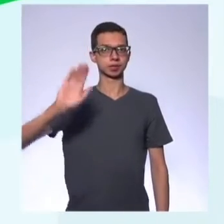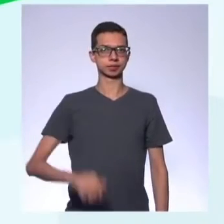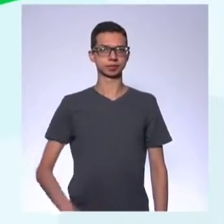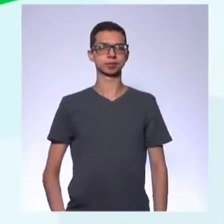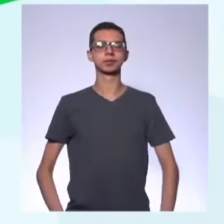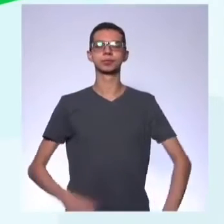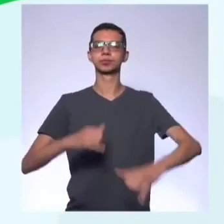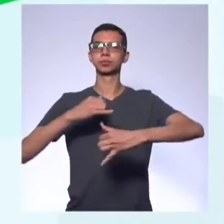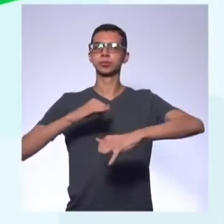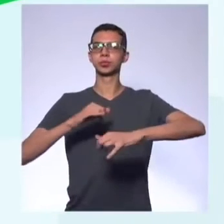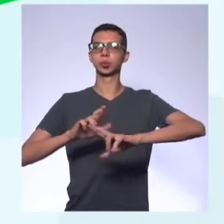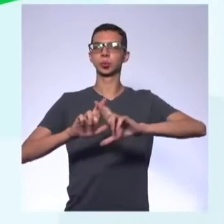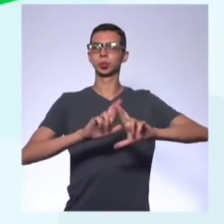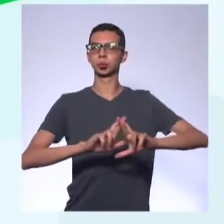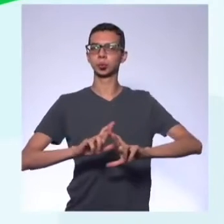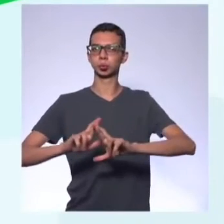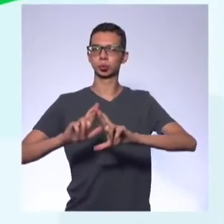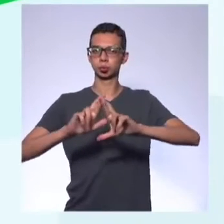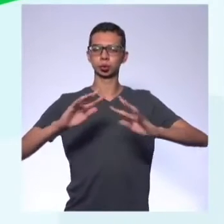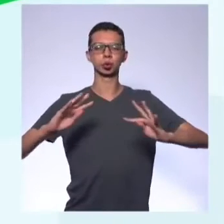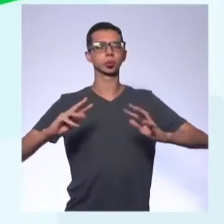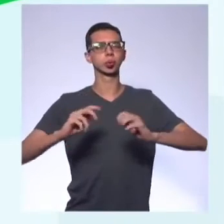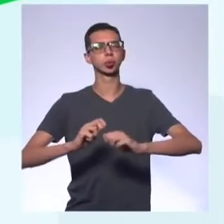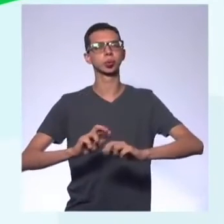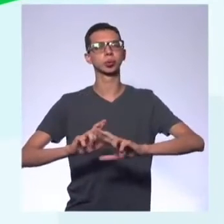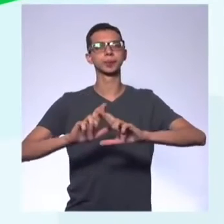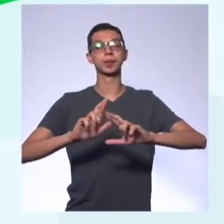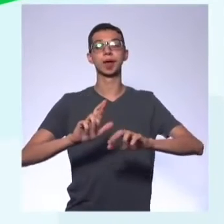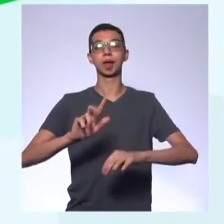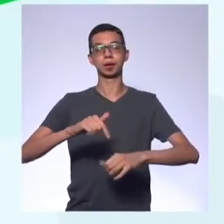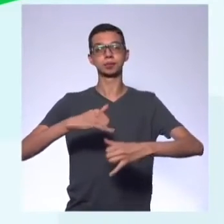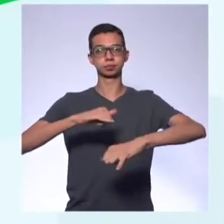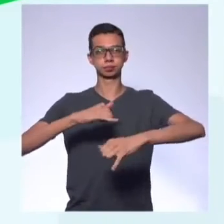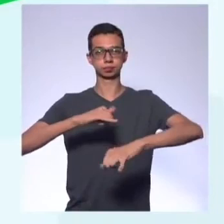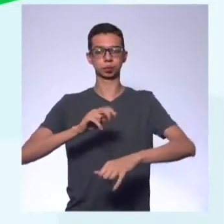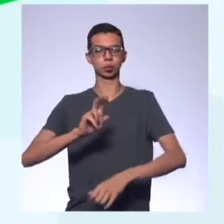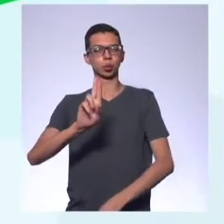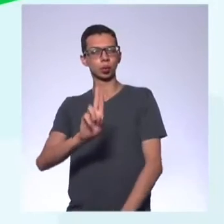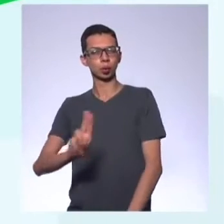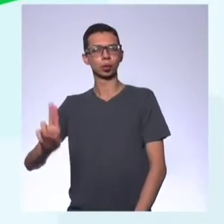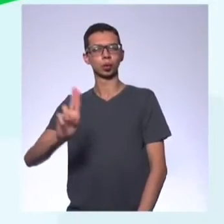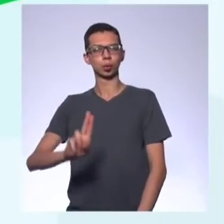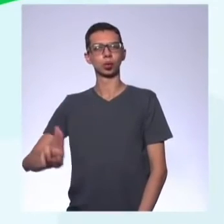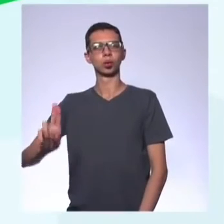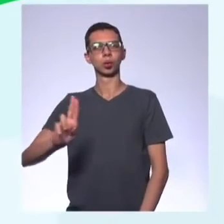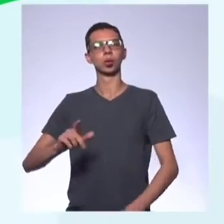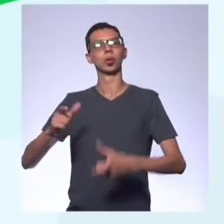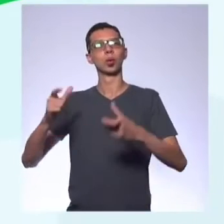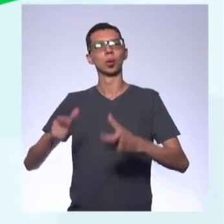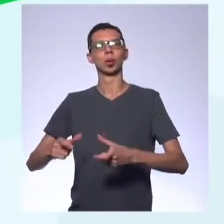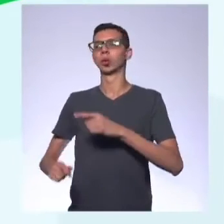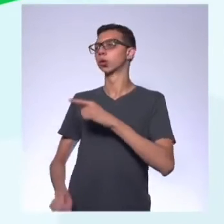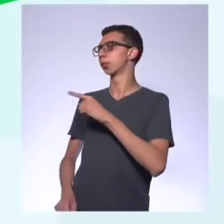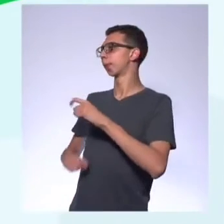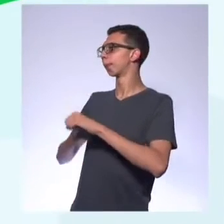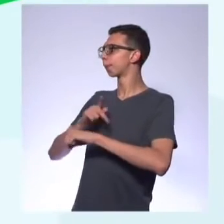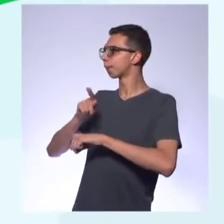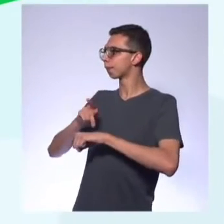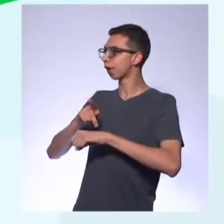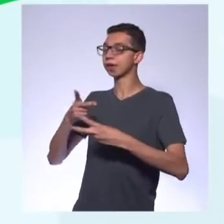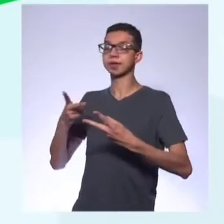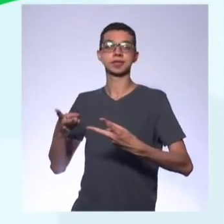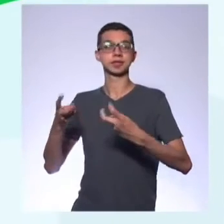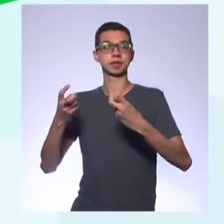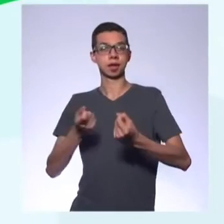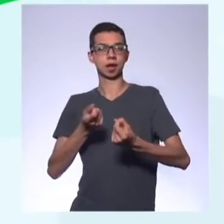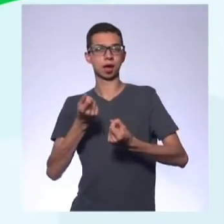energia renovável no total de energia consumida por aquele país. Então, a gente consegue observar aí alguns destaques, né,